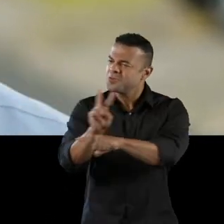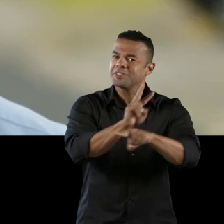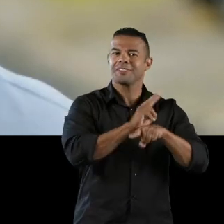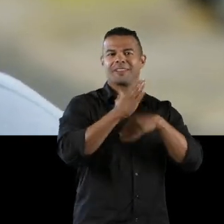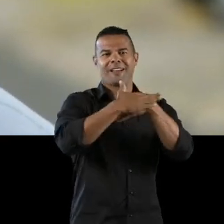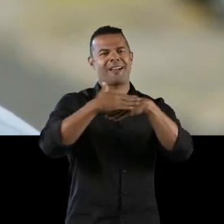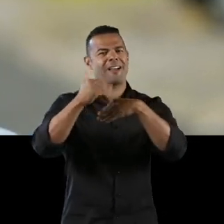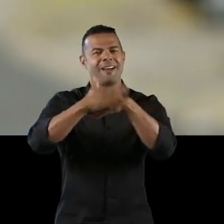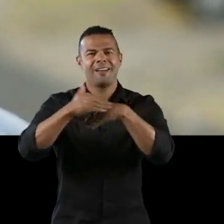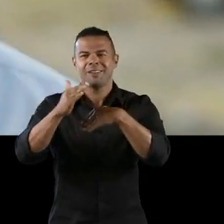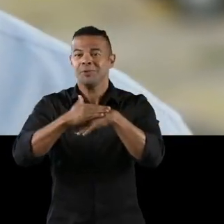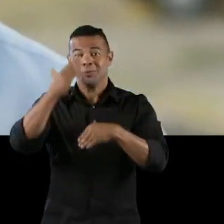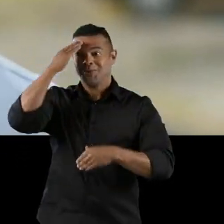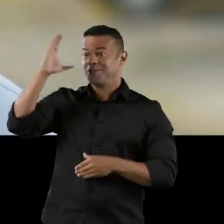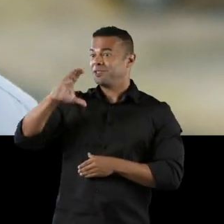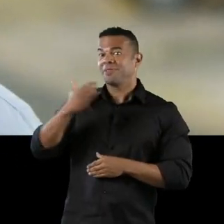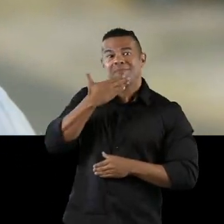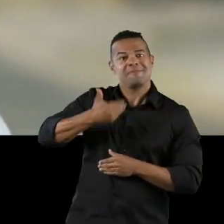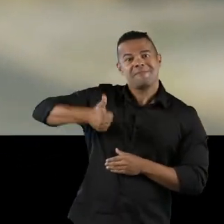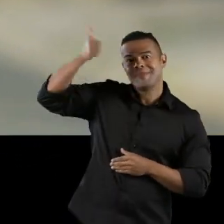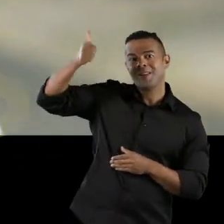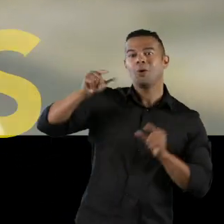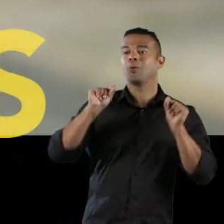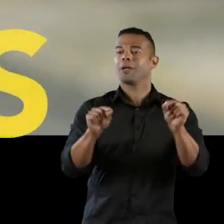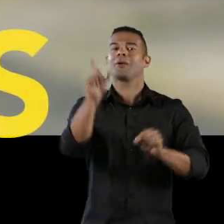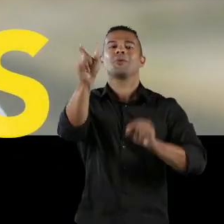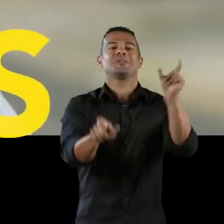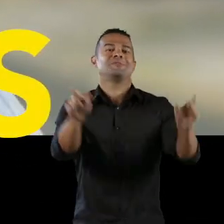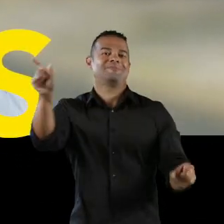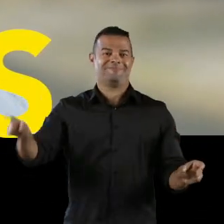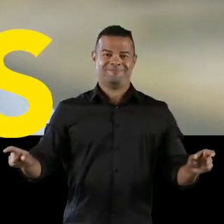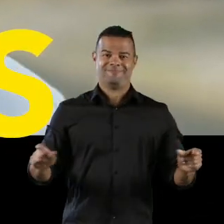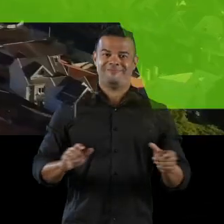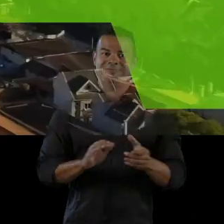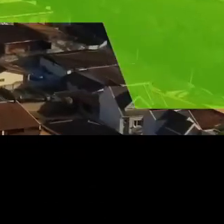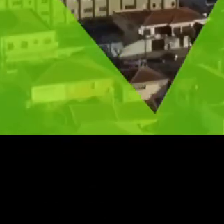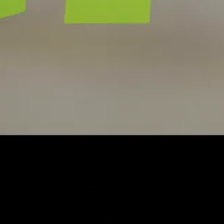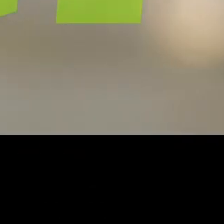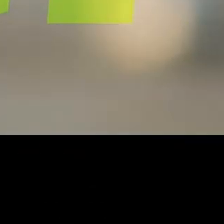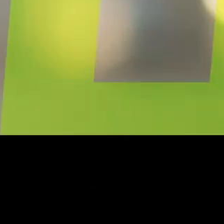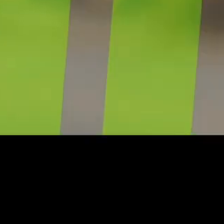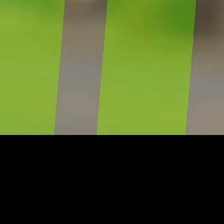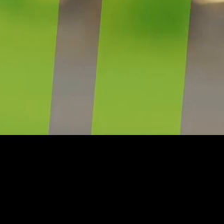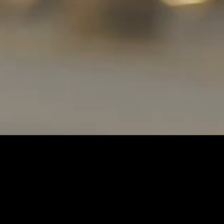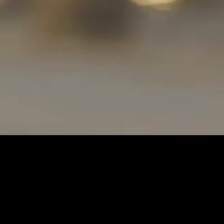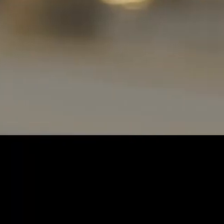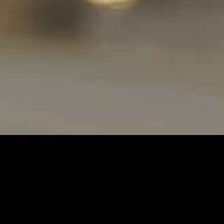cuidar com muito carinho do que Curitiba tem de melhor, os curitibanos. É 16.